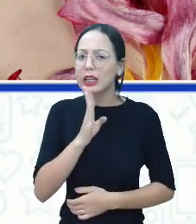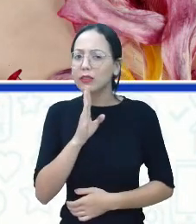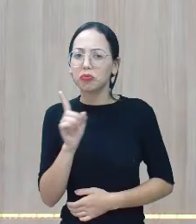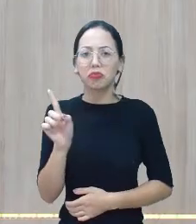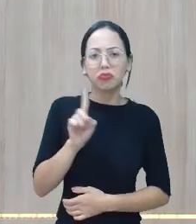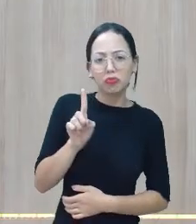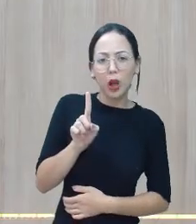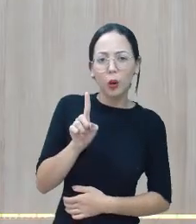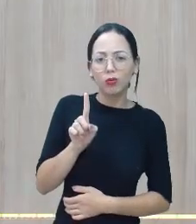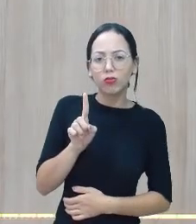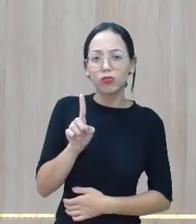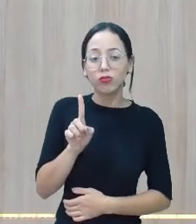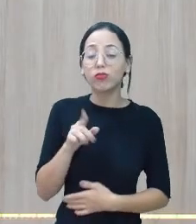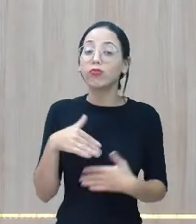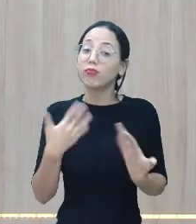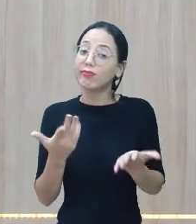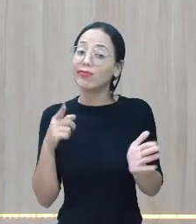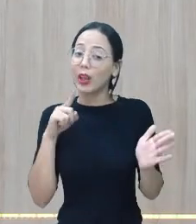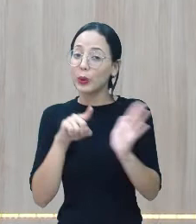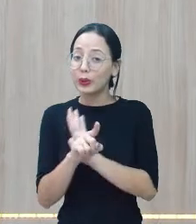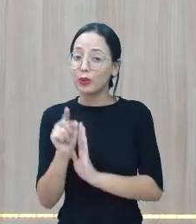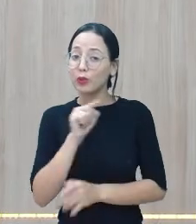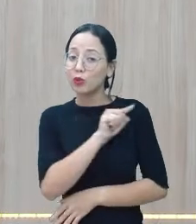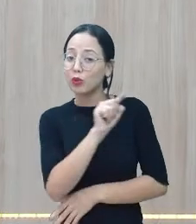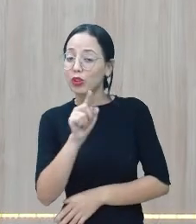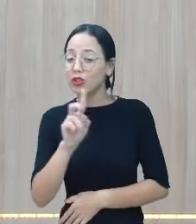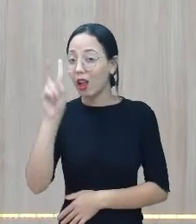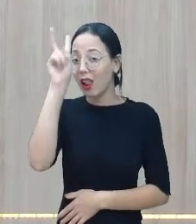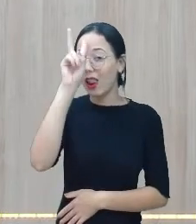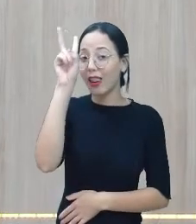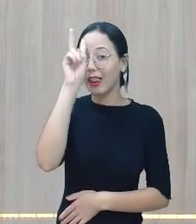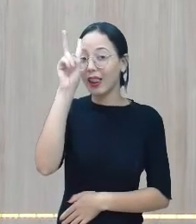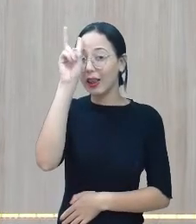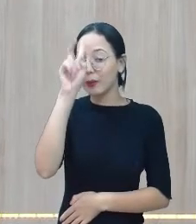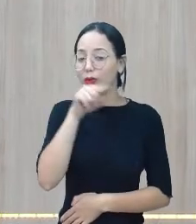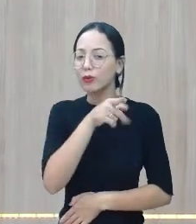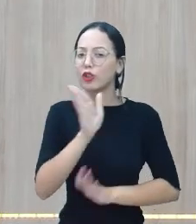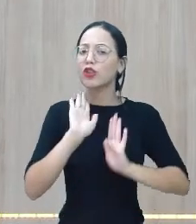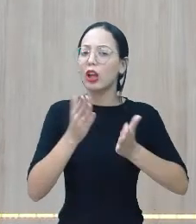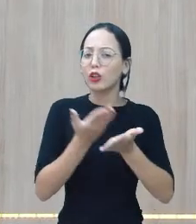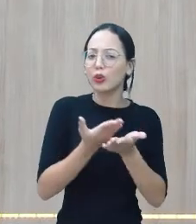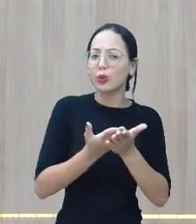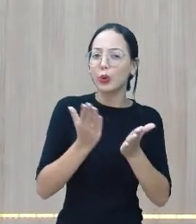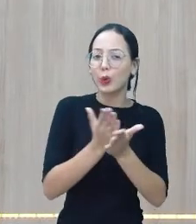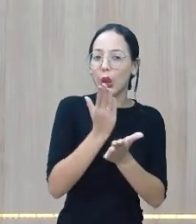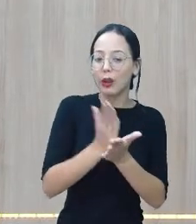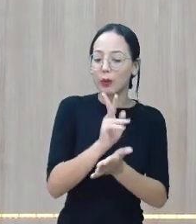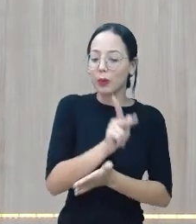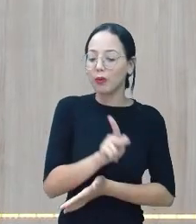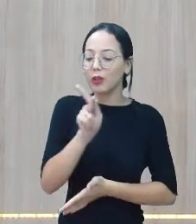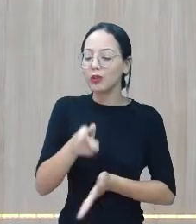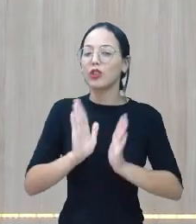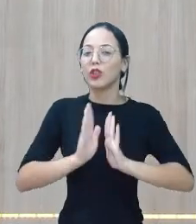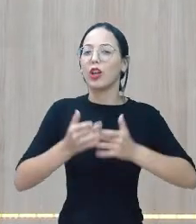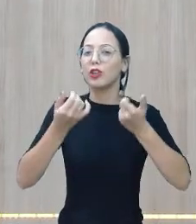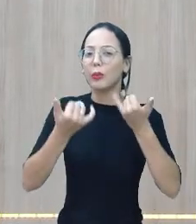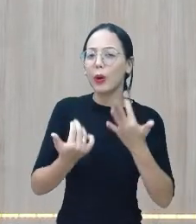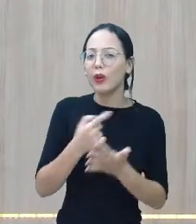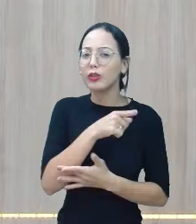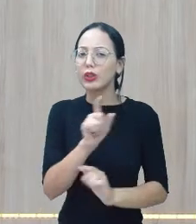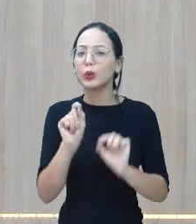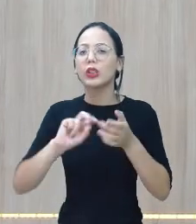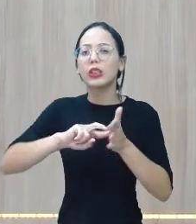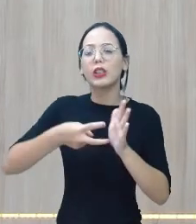não? Será que vocês lembram? Já viram no livro? A professora já falou com vocês o que